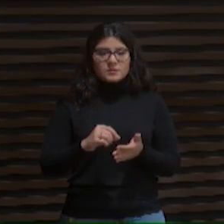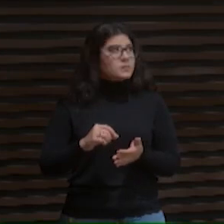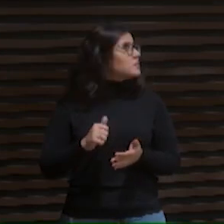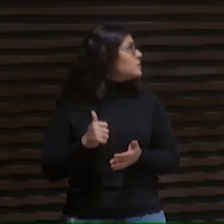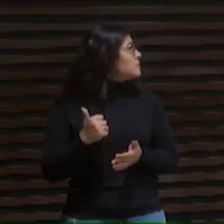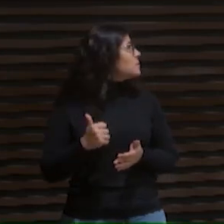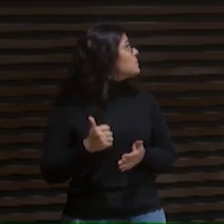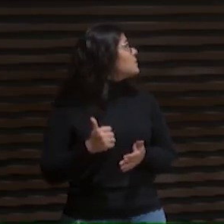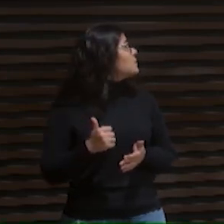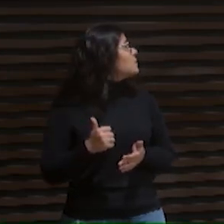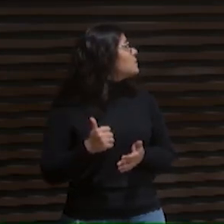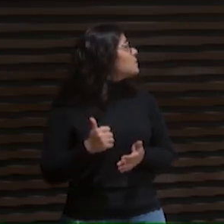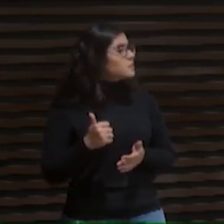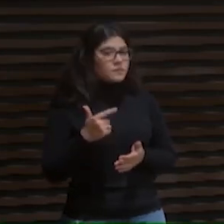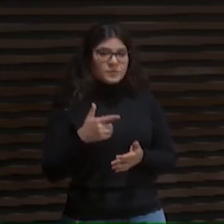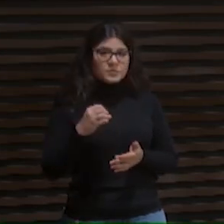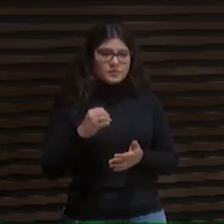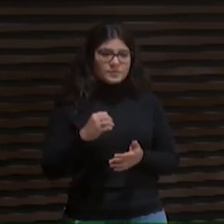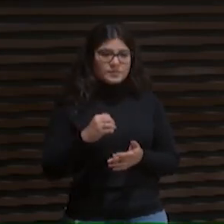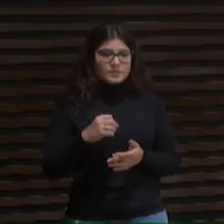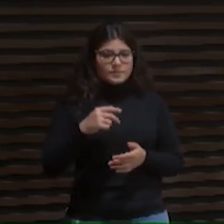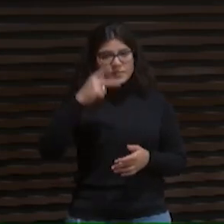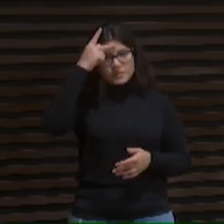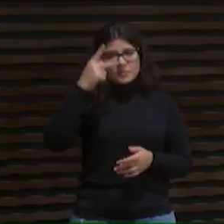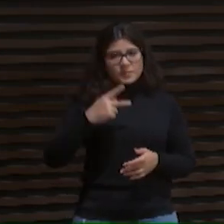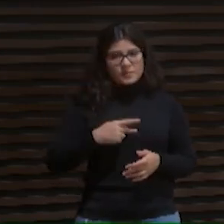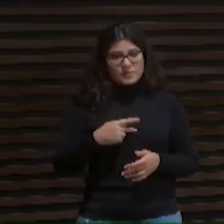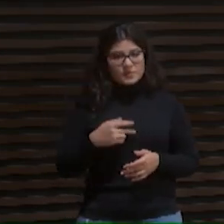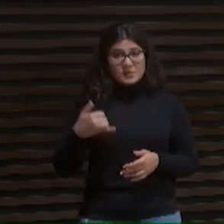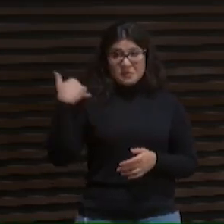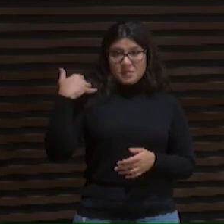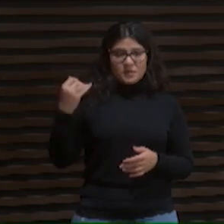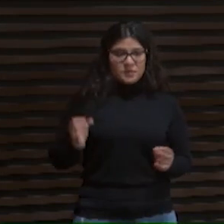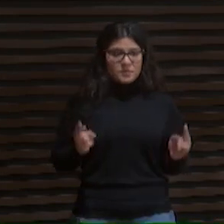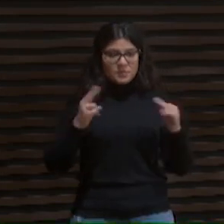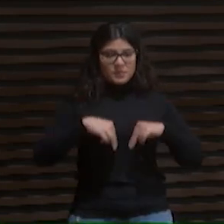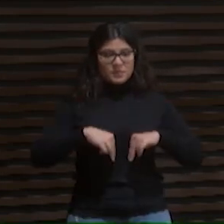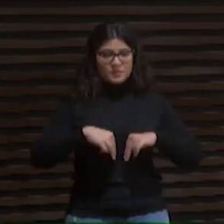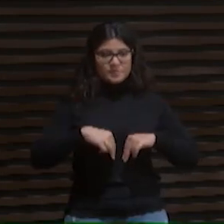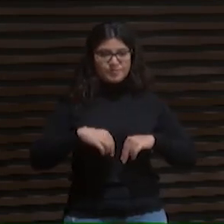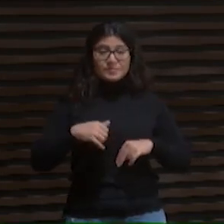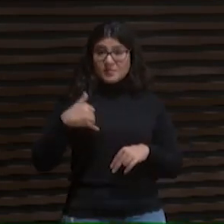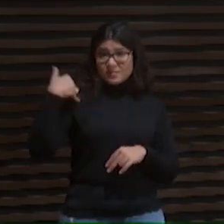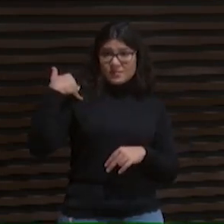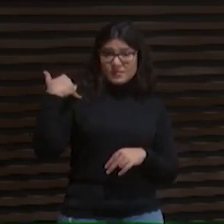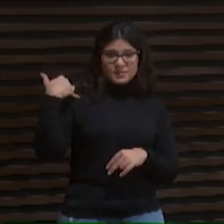exaltar, será humilhado. Quem a si mesmo se humilhar,